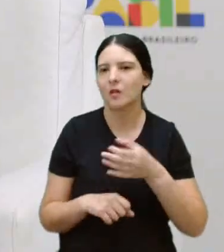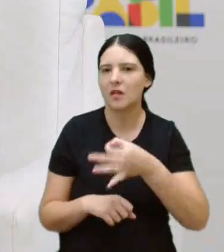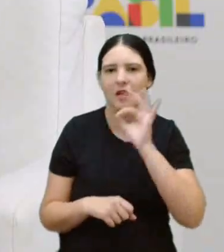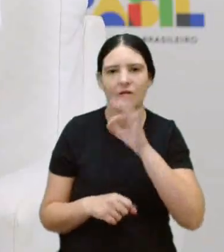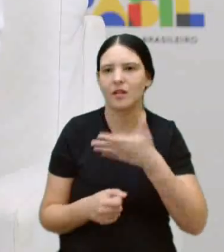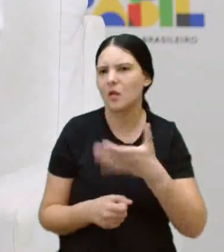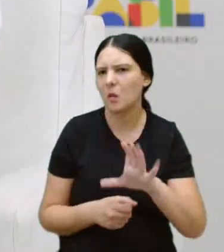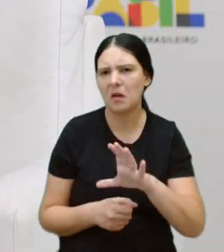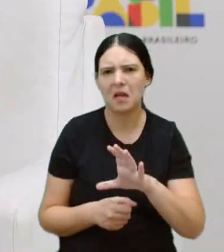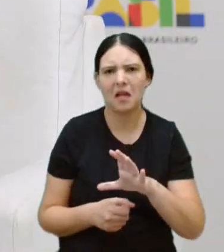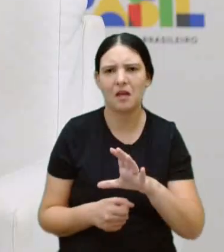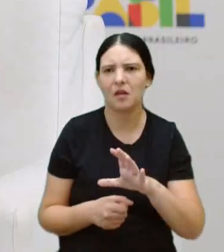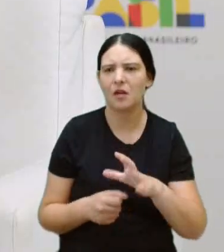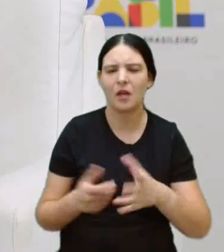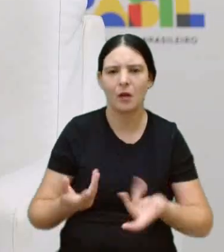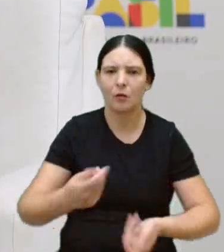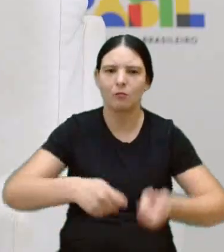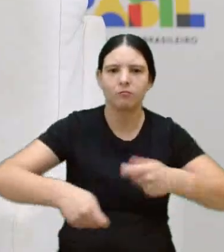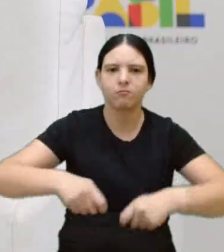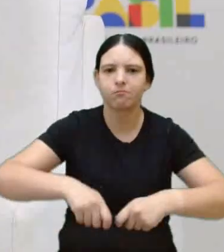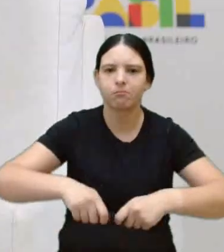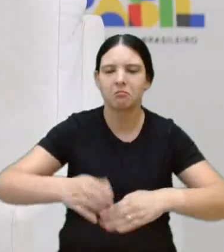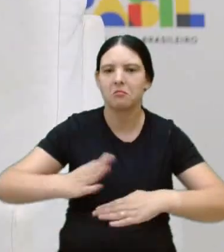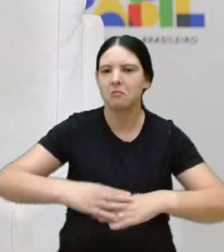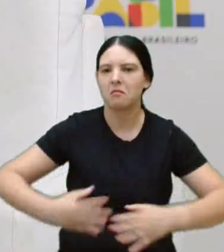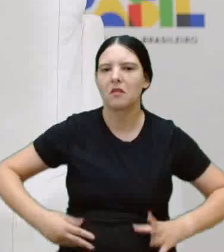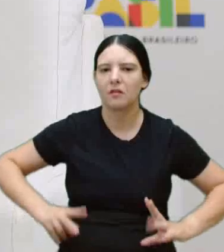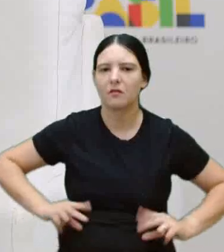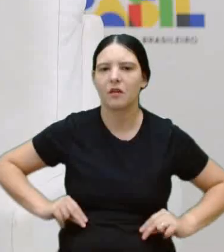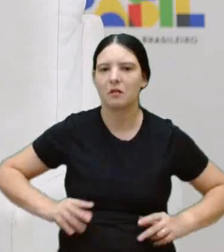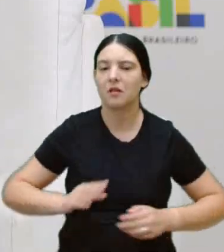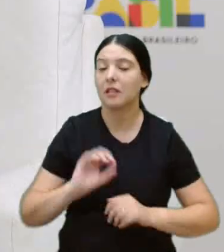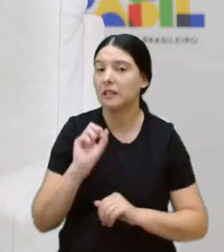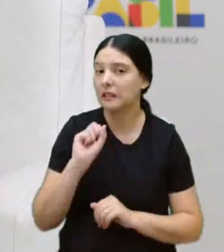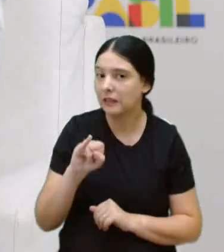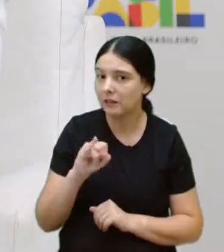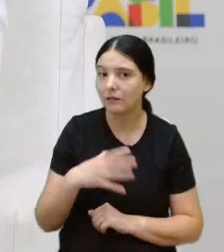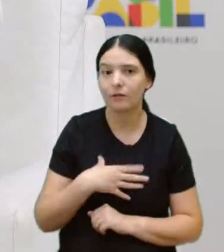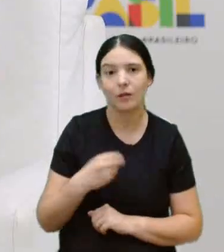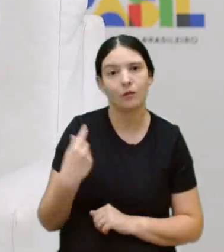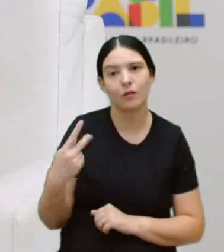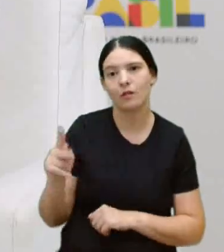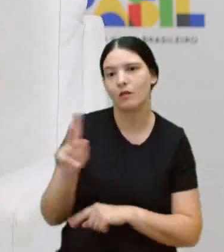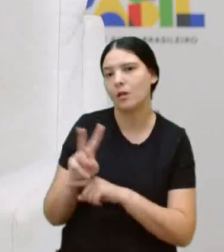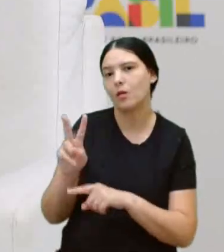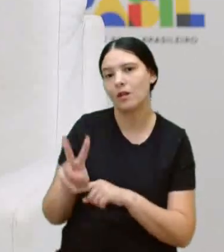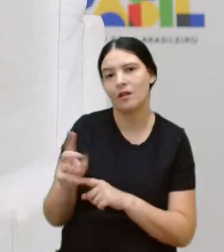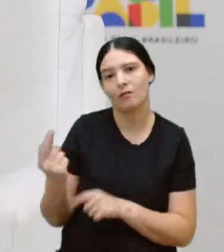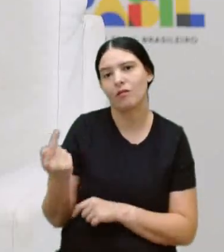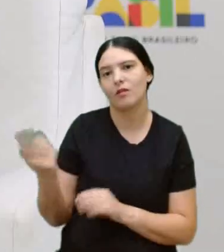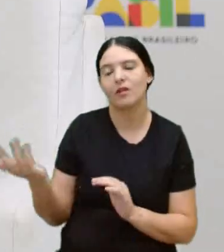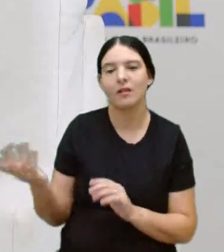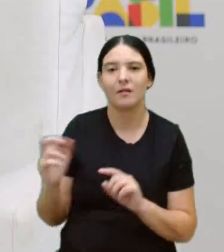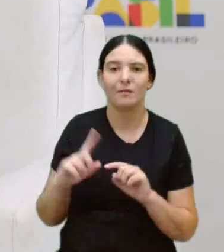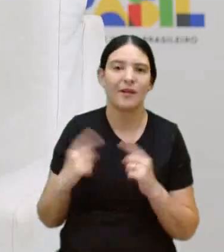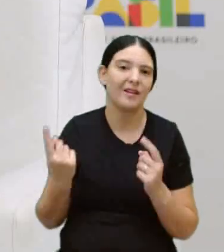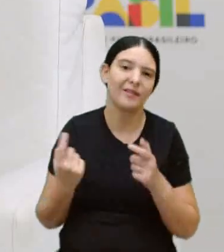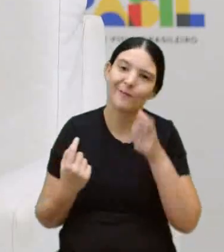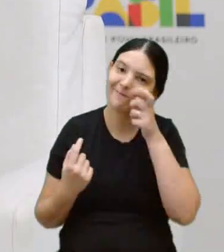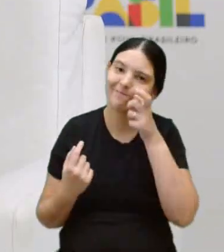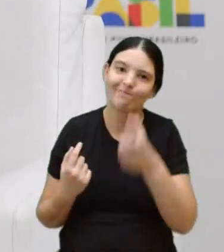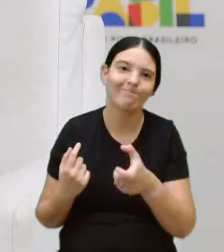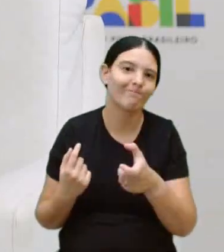coordenação motora para trocar fraldas. Se eu tiver um filho, vai cuidar só. Eu posso até registrar, mas não tem o menor interesse em fazer esse